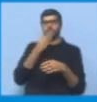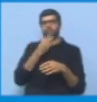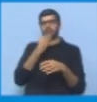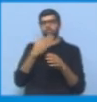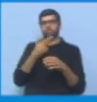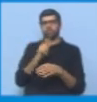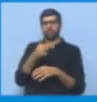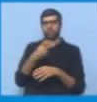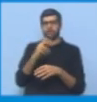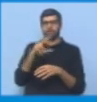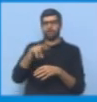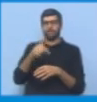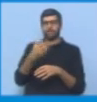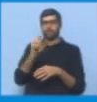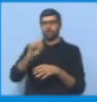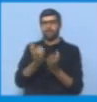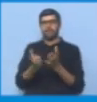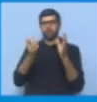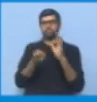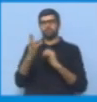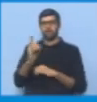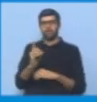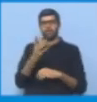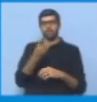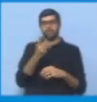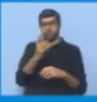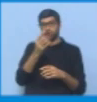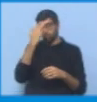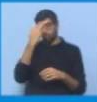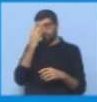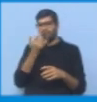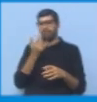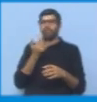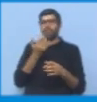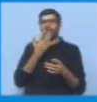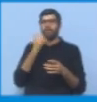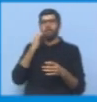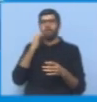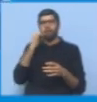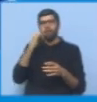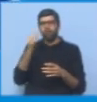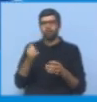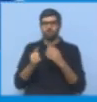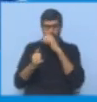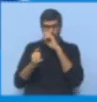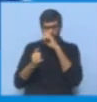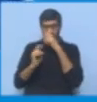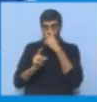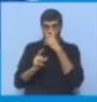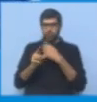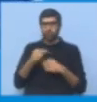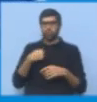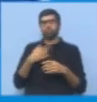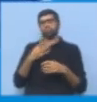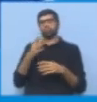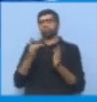Também prefigurado nas 6 talhas de pedra, 6 é o número da imperfeição, é o Antigo Testamento. Jesus é que vem para o vinho